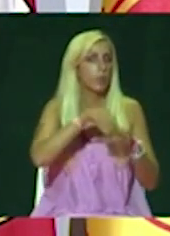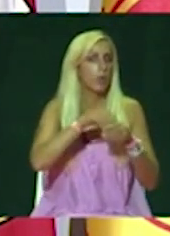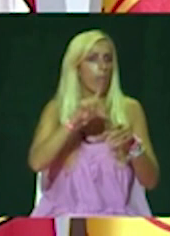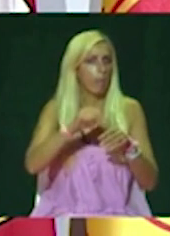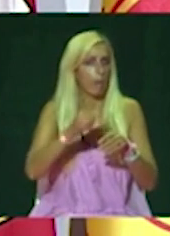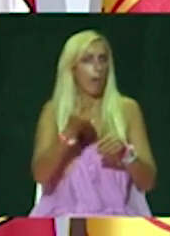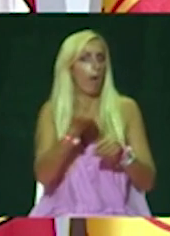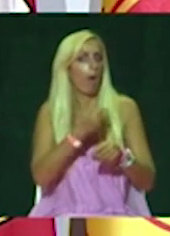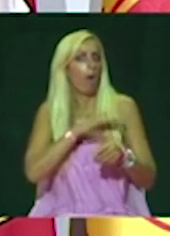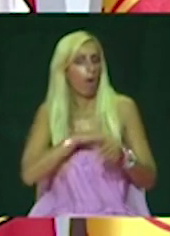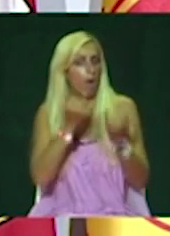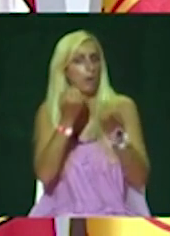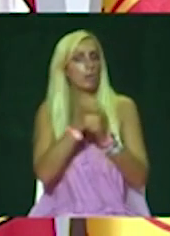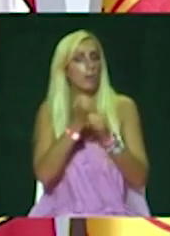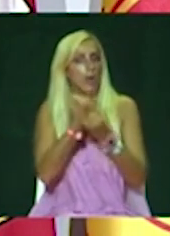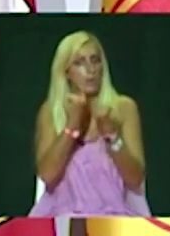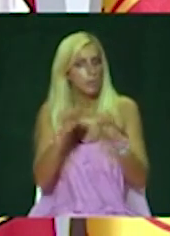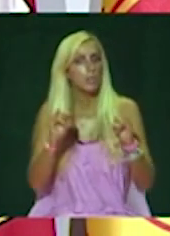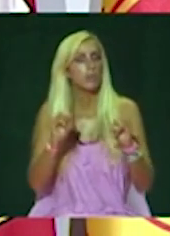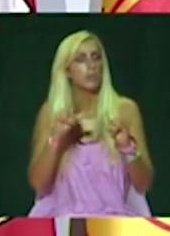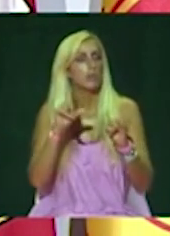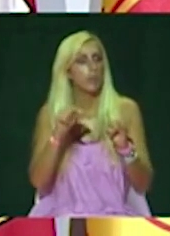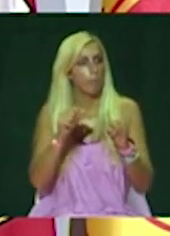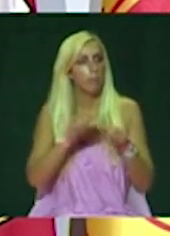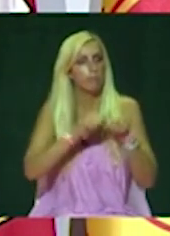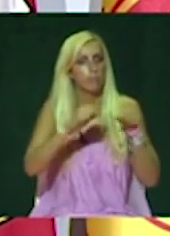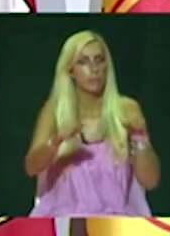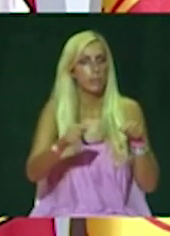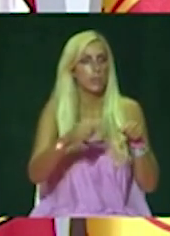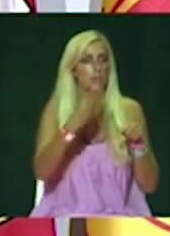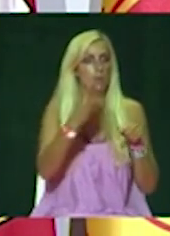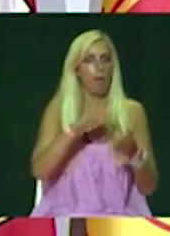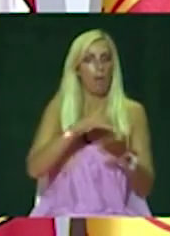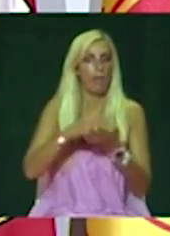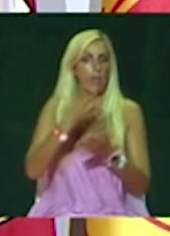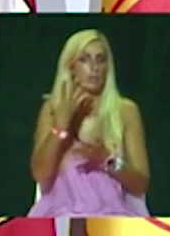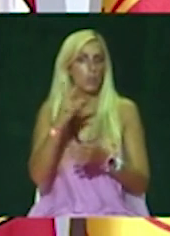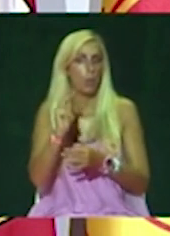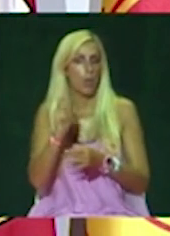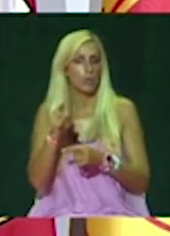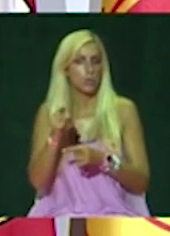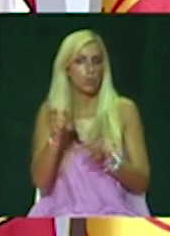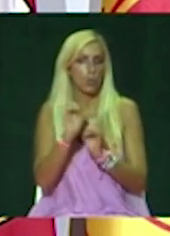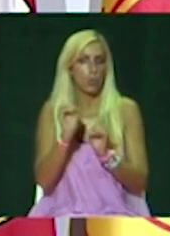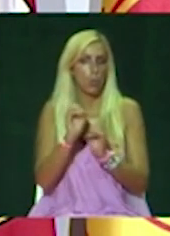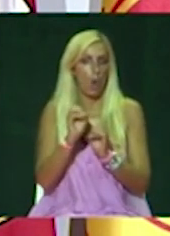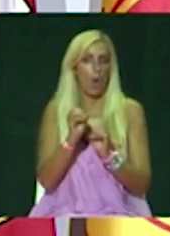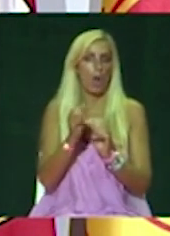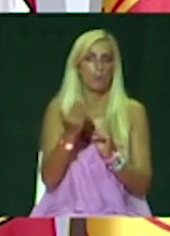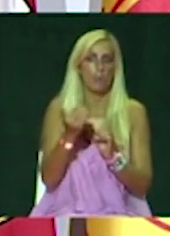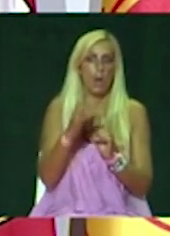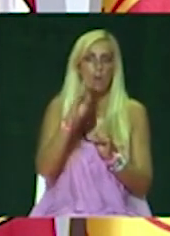os rendimentos do trabalho independente. E vamos, finalmente, alargar de 3 para 5 anos, não havendo uma isenção